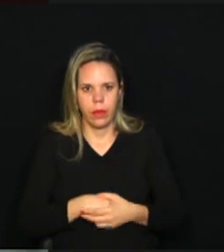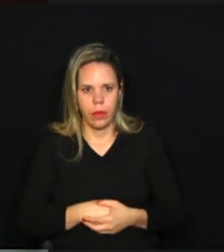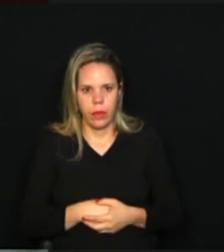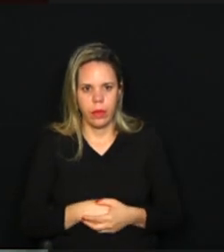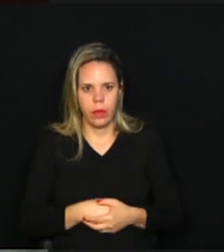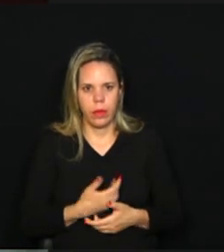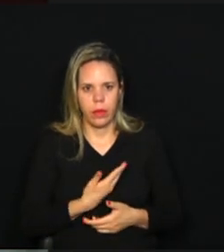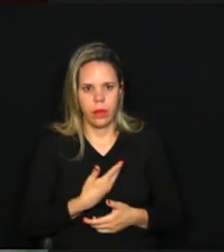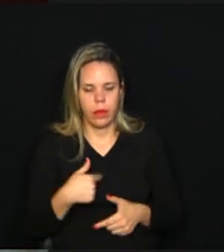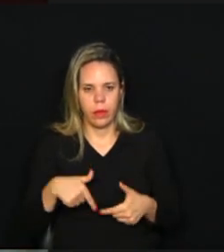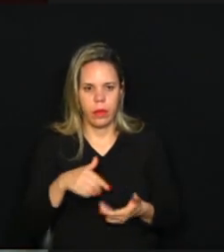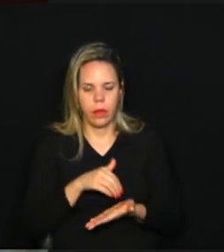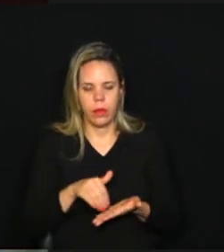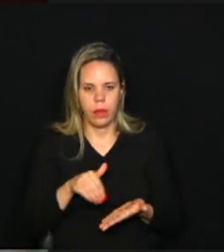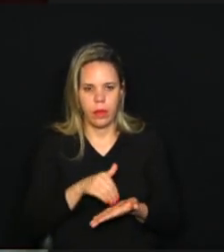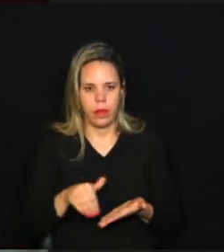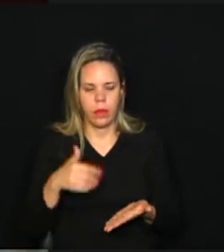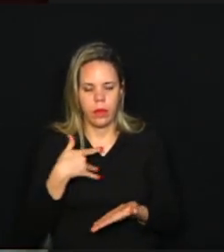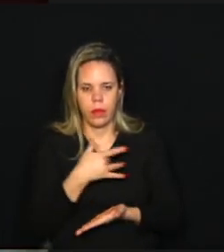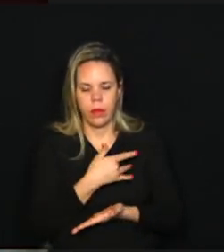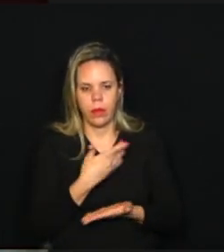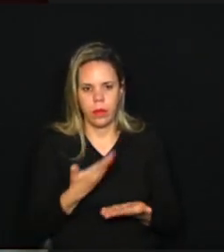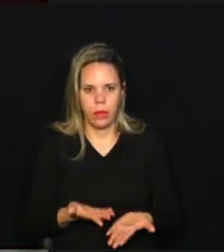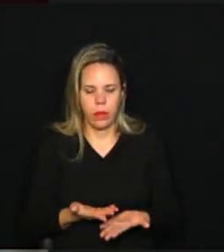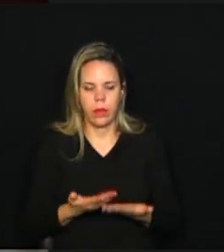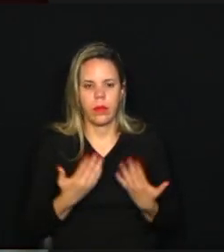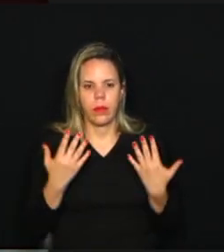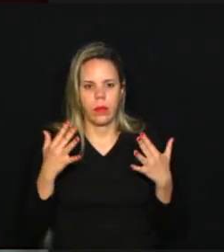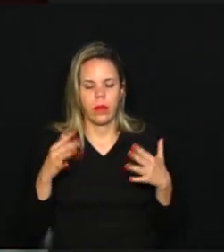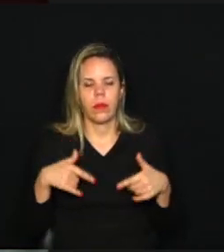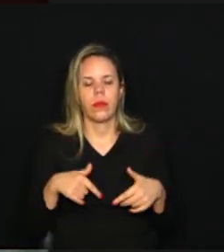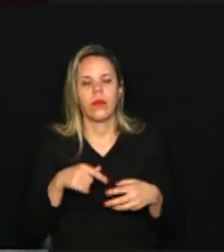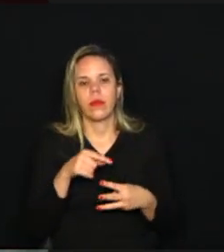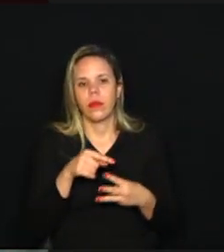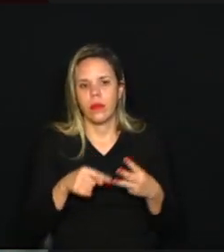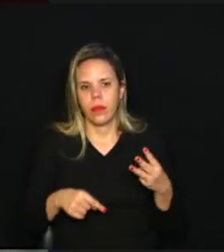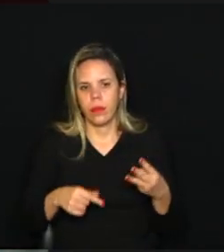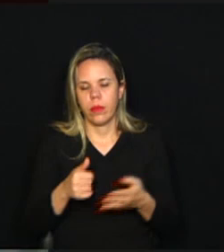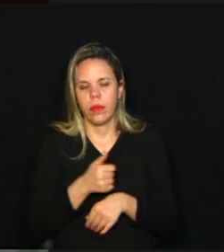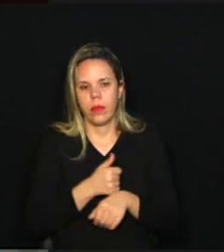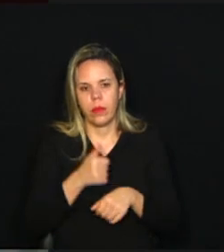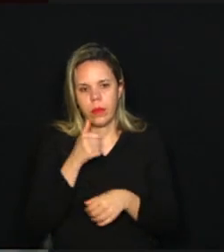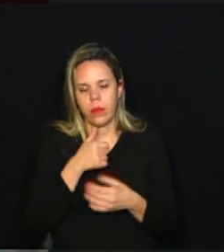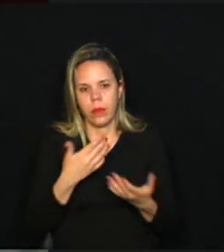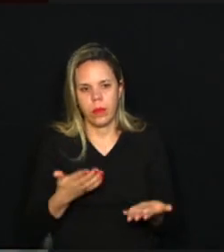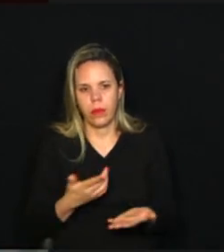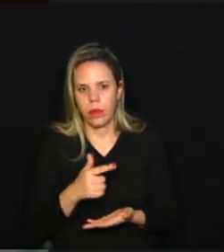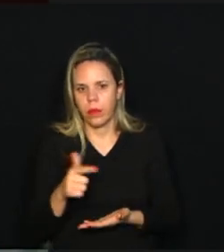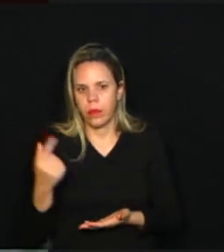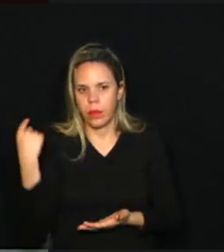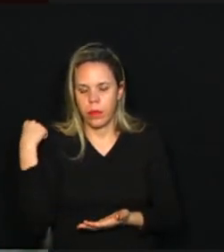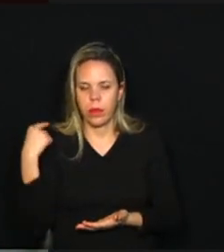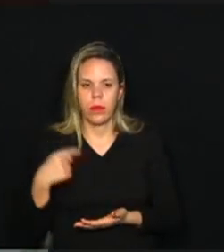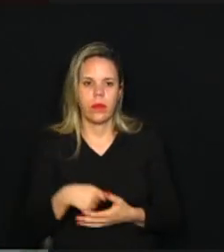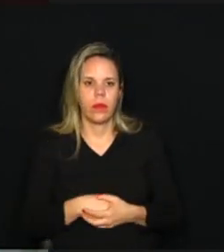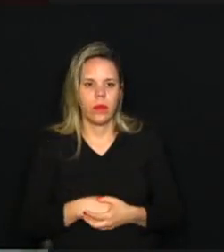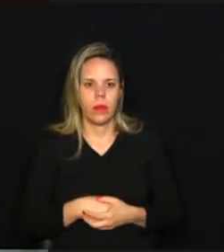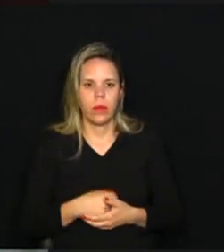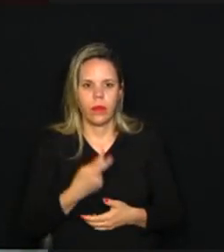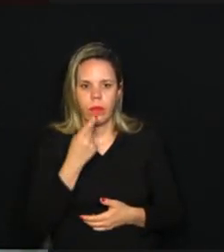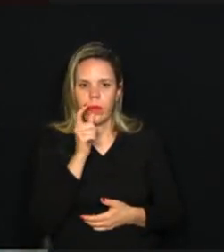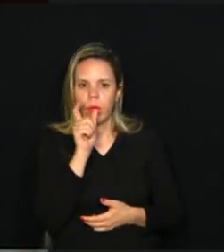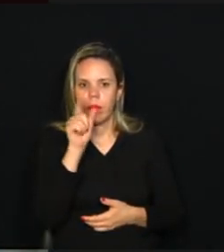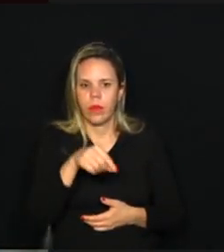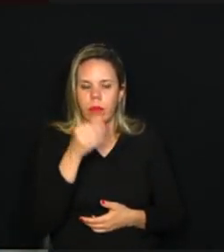companheiras Andréia, né, pela doutora Andréia, pela Luciana, pela Juliana, que eles não tinham, vamos dizer assim, não sei se a palavra certa é